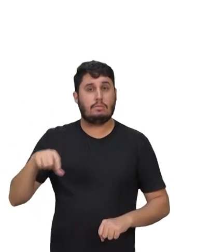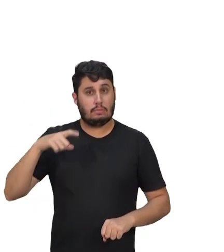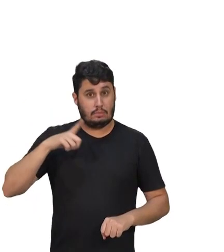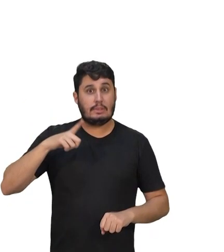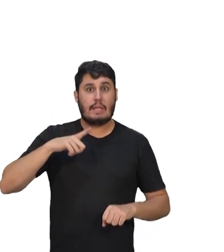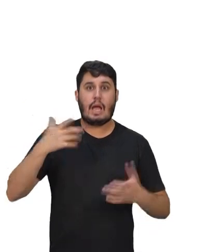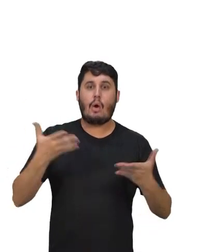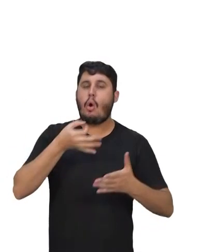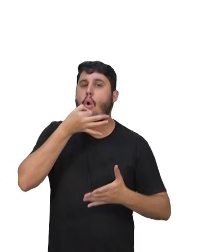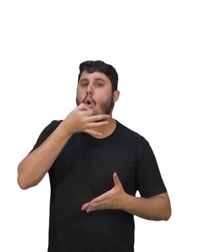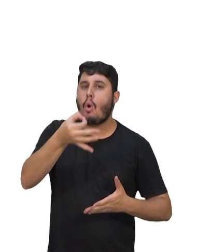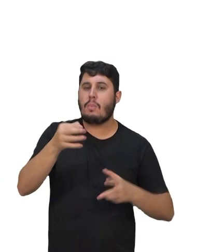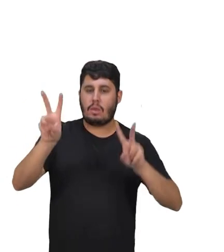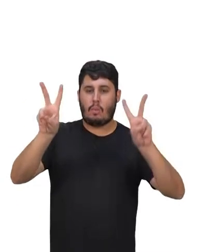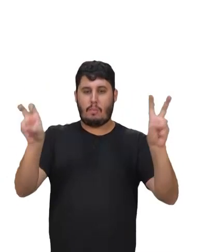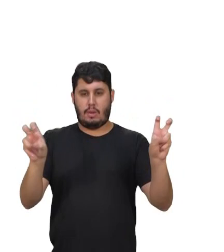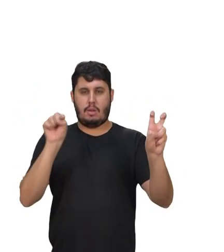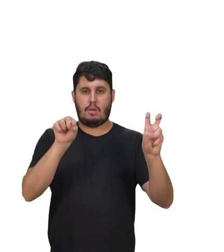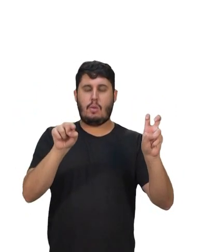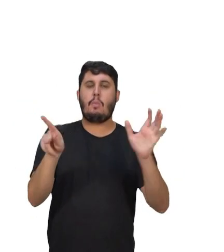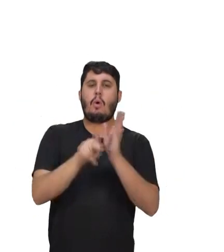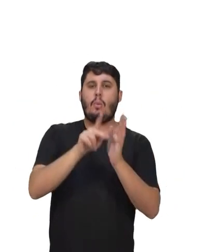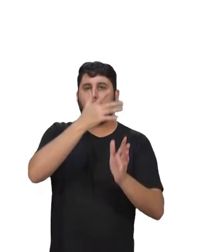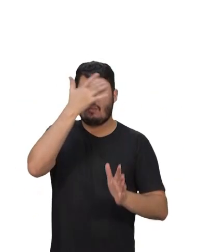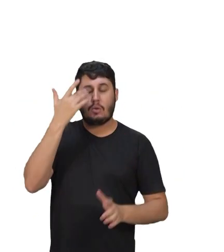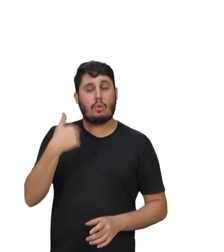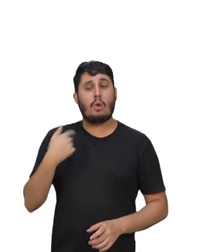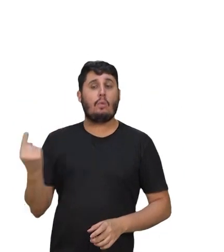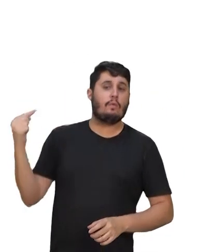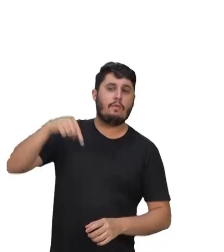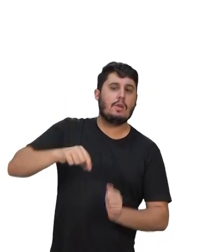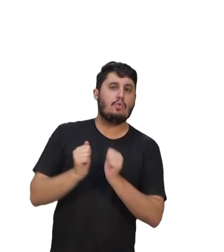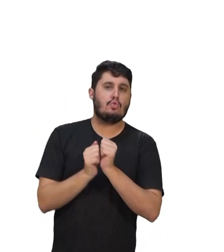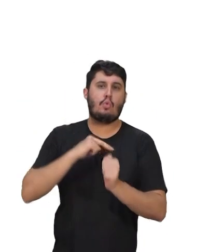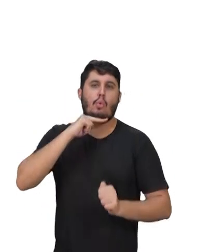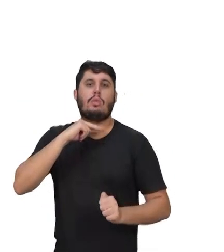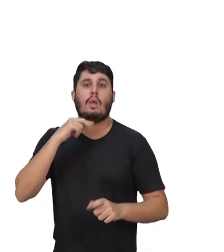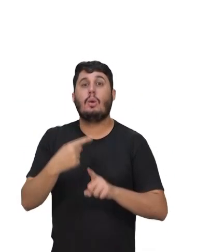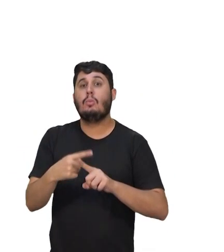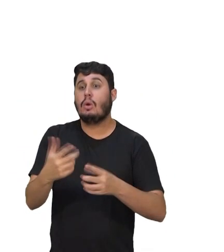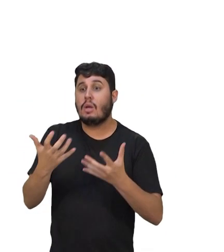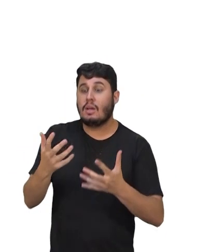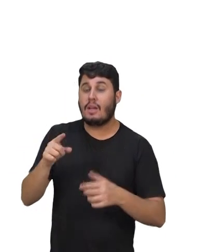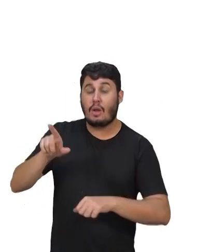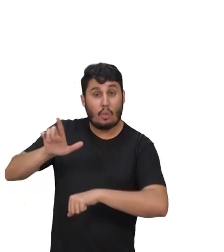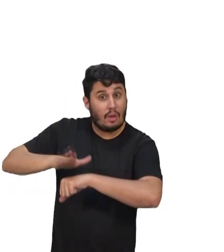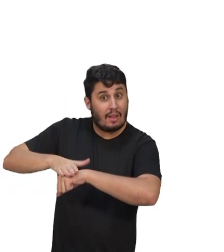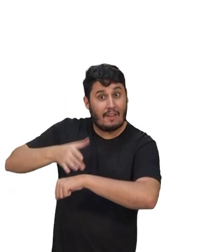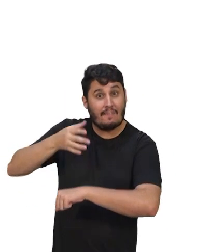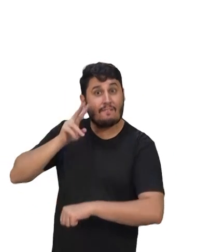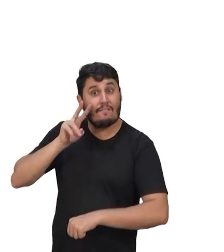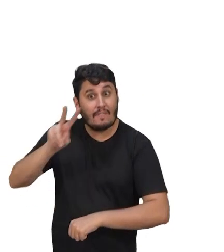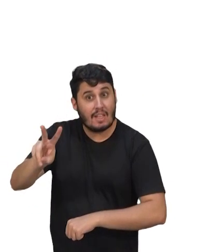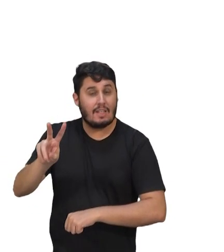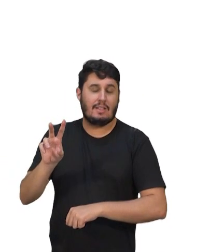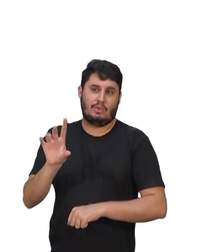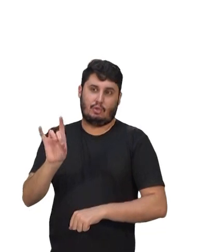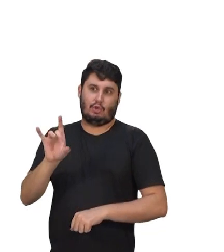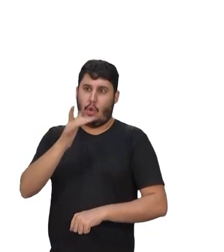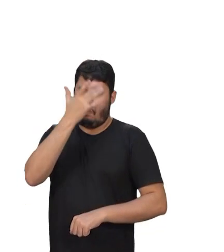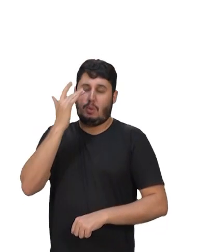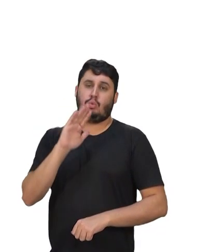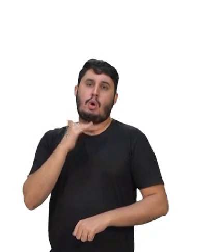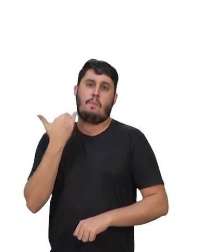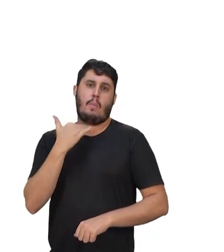entrevistado da notícia. Venho com meu neto porque quero que veja que no México a morte não é somente o que se vê nos noticiários,